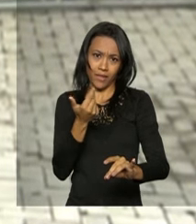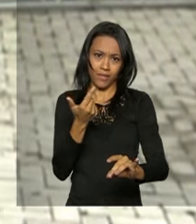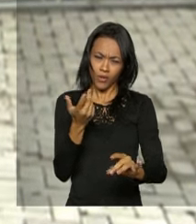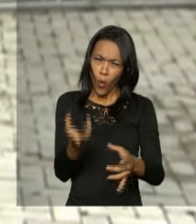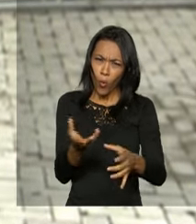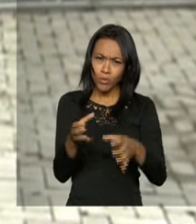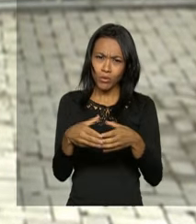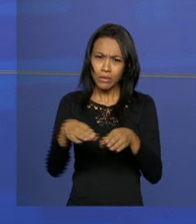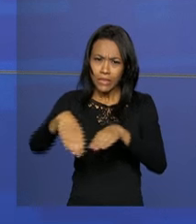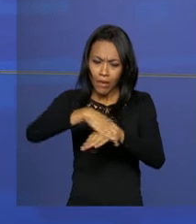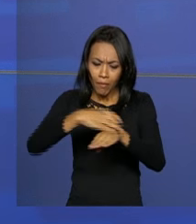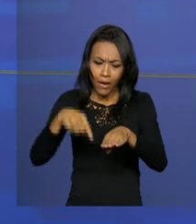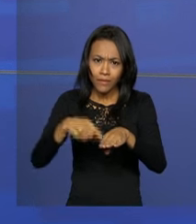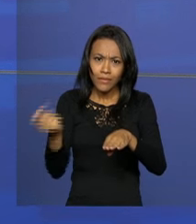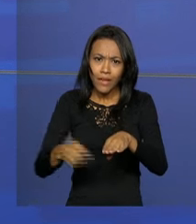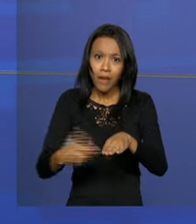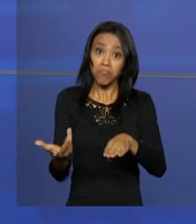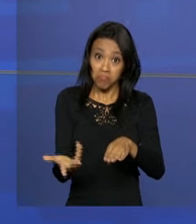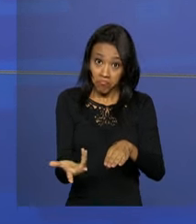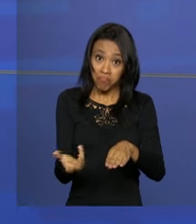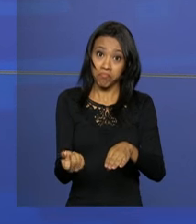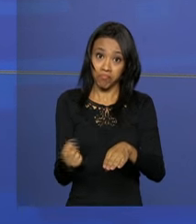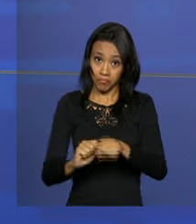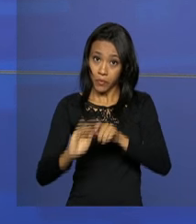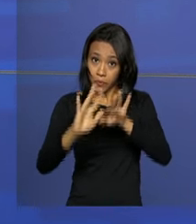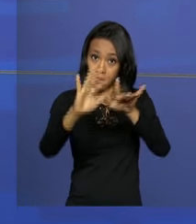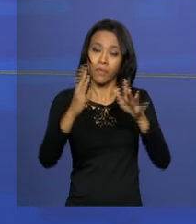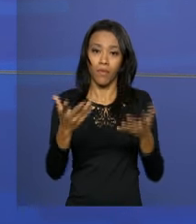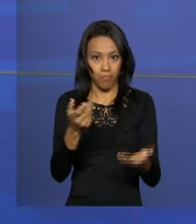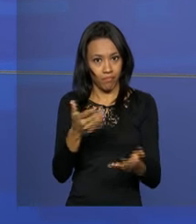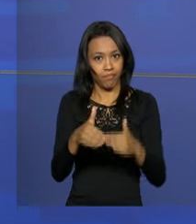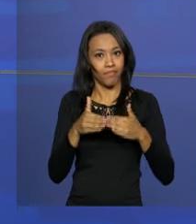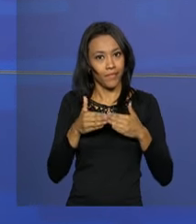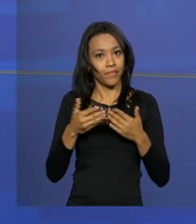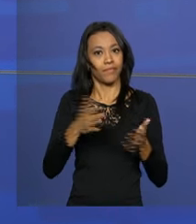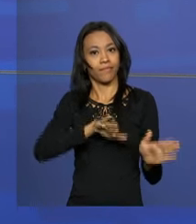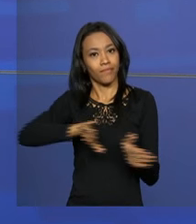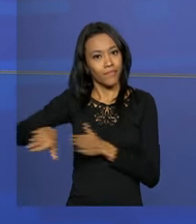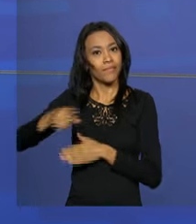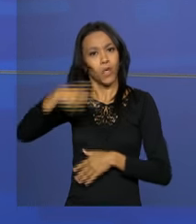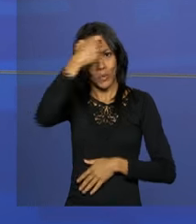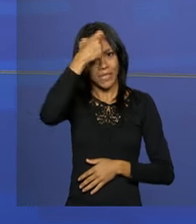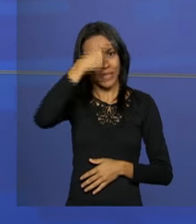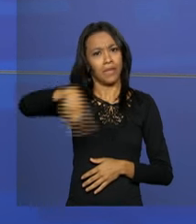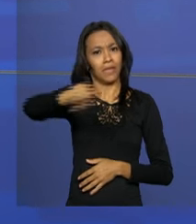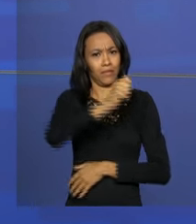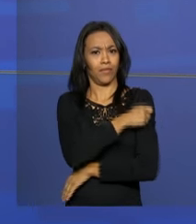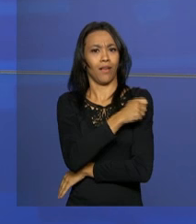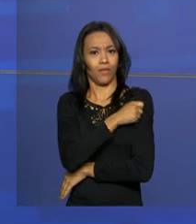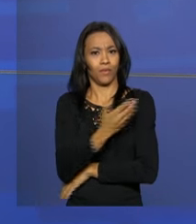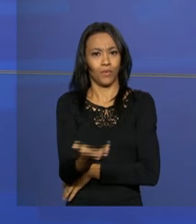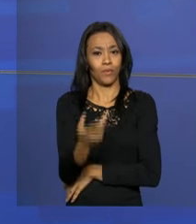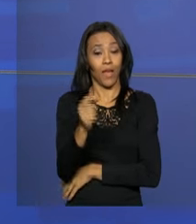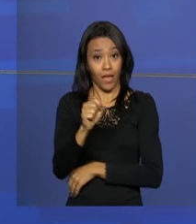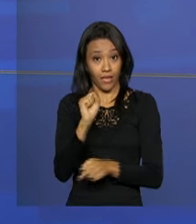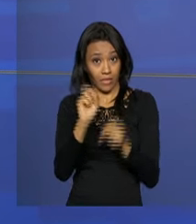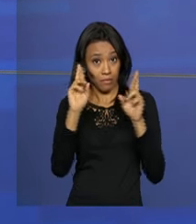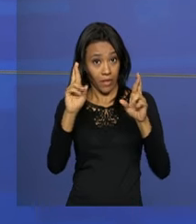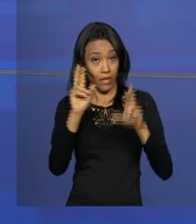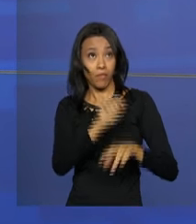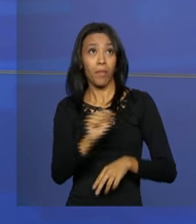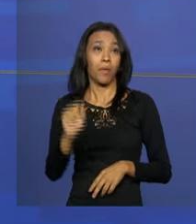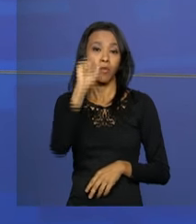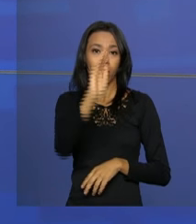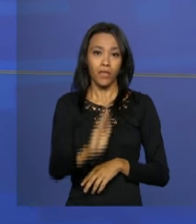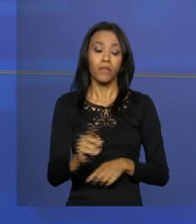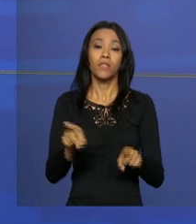sapato do seu filho. Pois é, alunos conscientes em Fortaleza, é isso que esperamos em todo o país. E o ministro-chefe da Secretaria